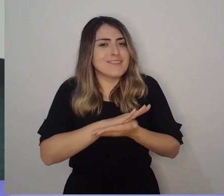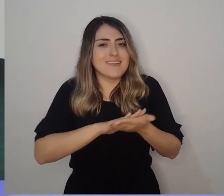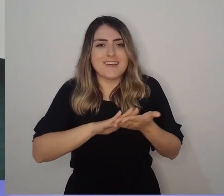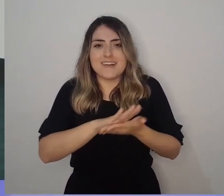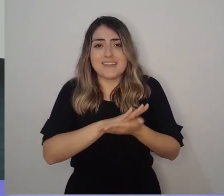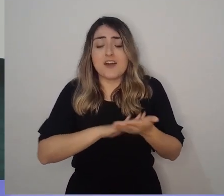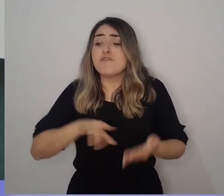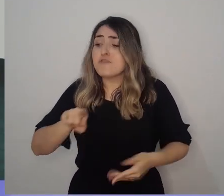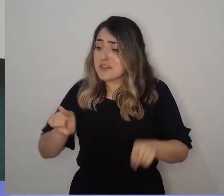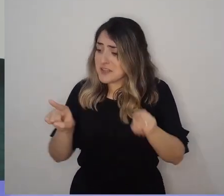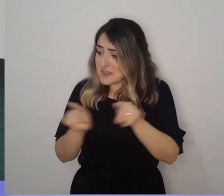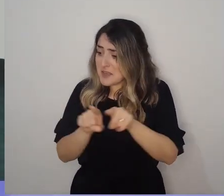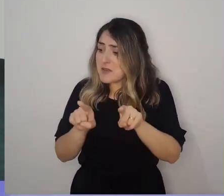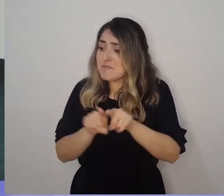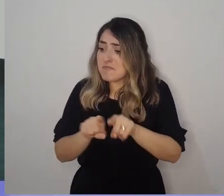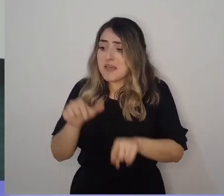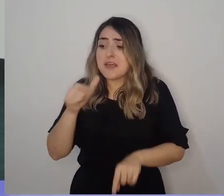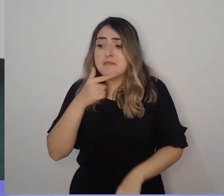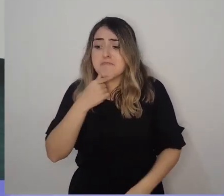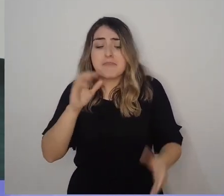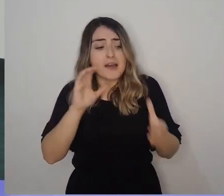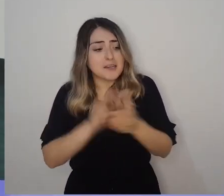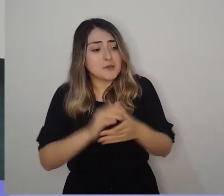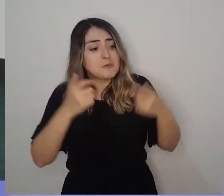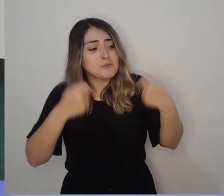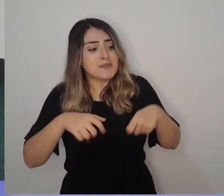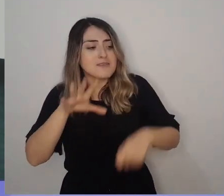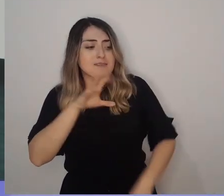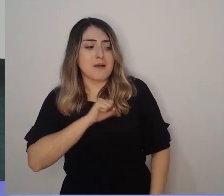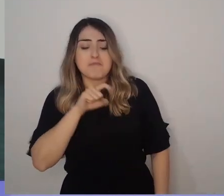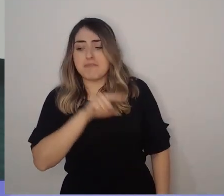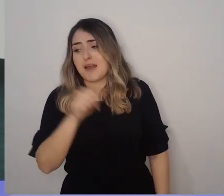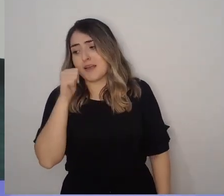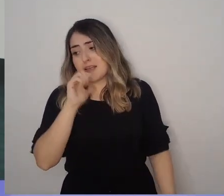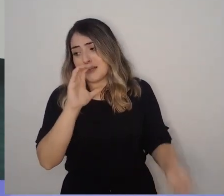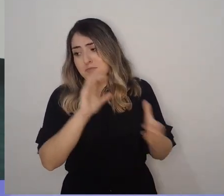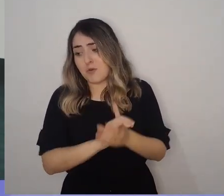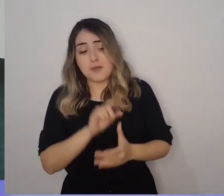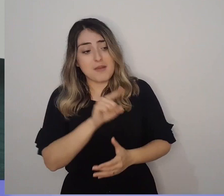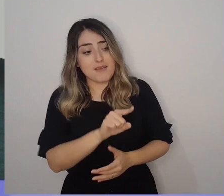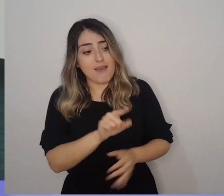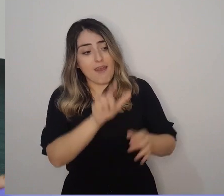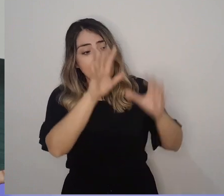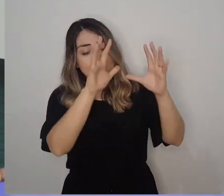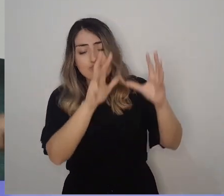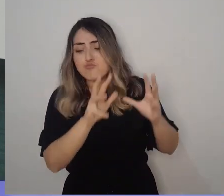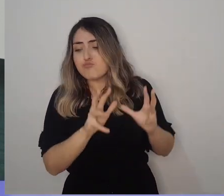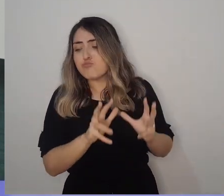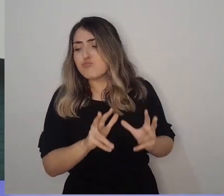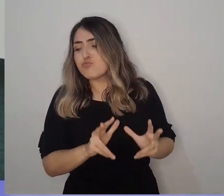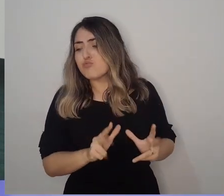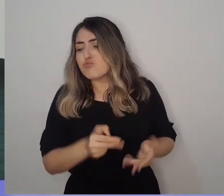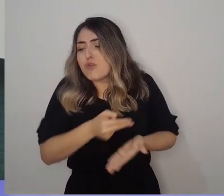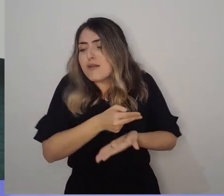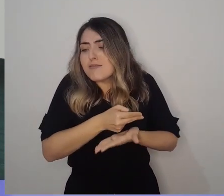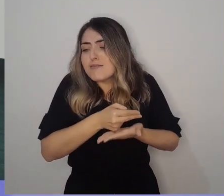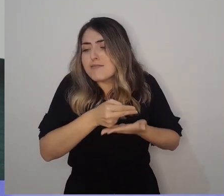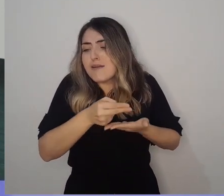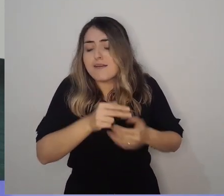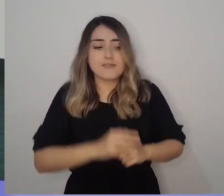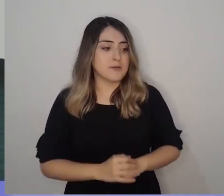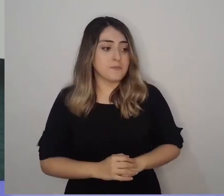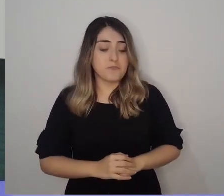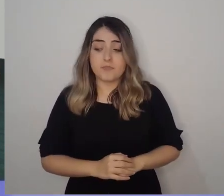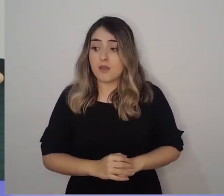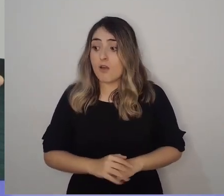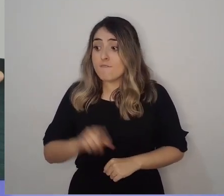defeito. Assim também, o marido deve amar a sua esposa como ama o próprio corpo. Quem ama a esposa, a si mesmo se ama, porque